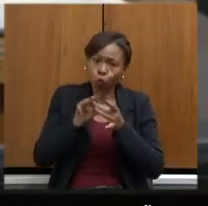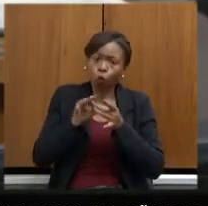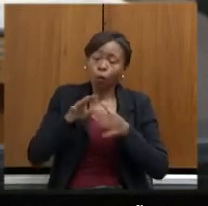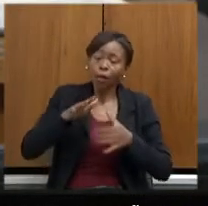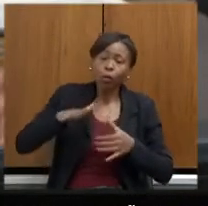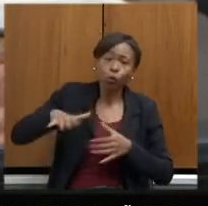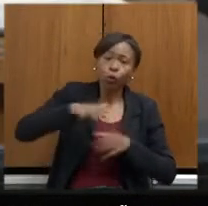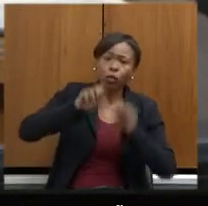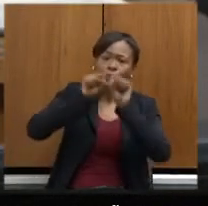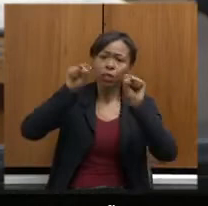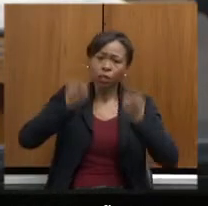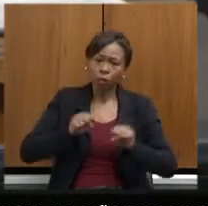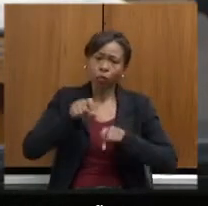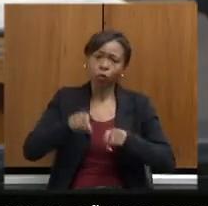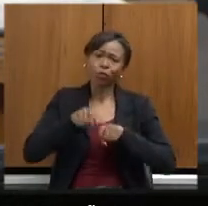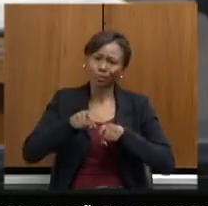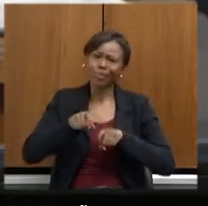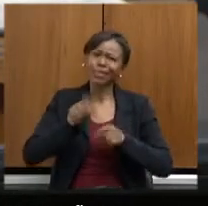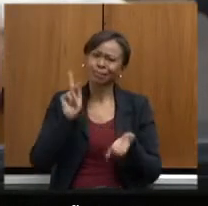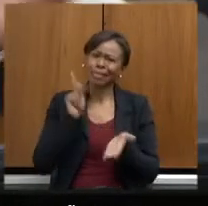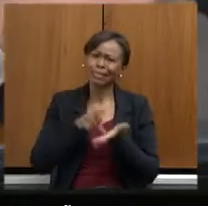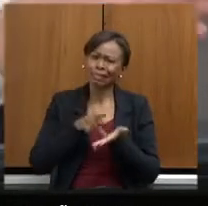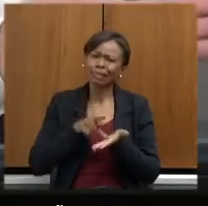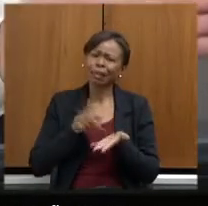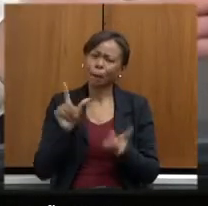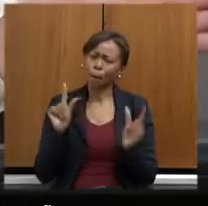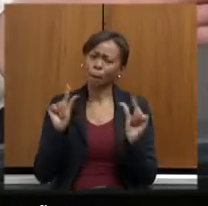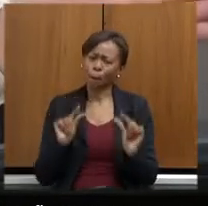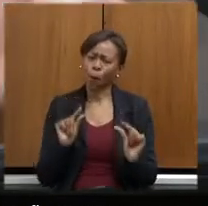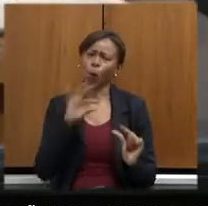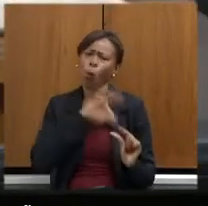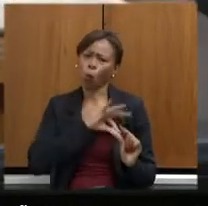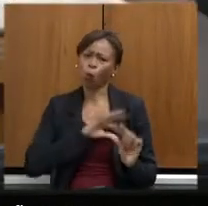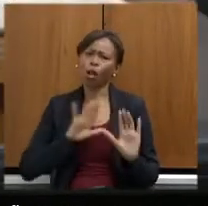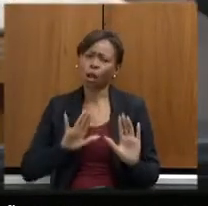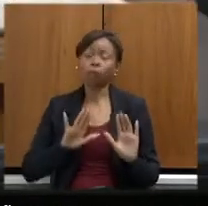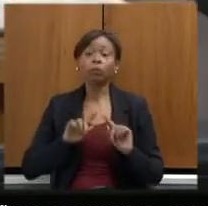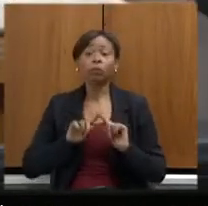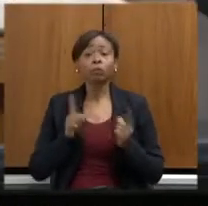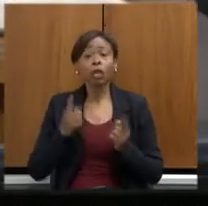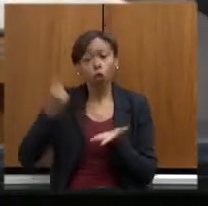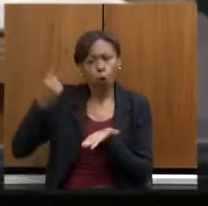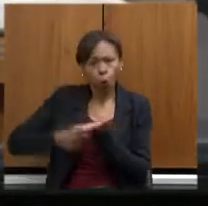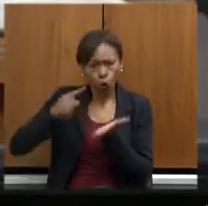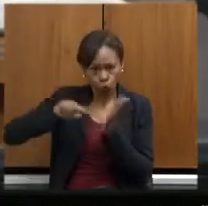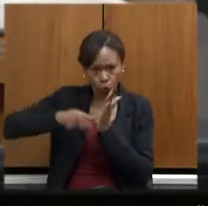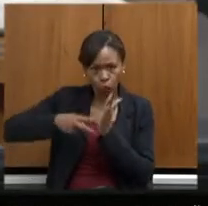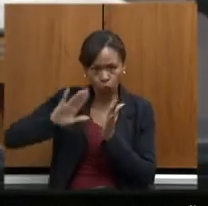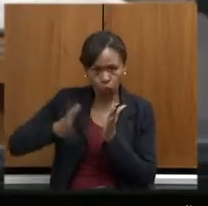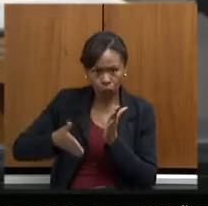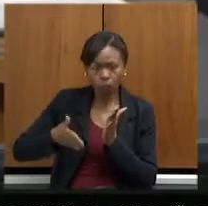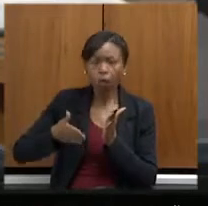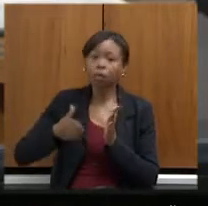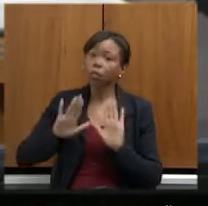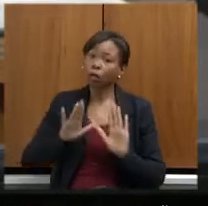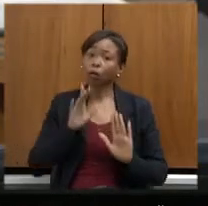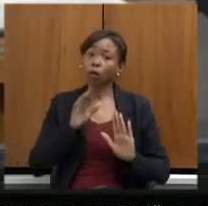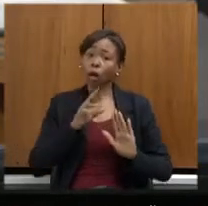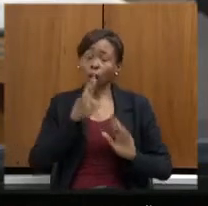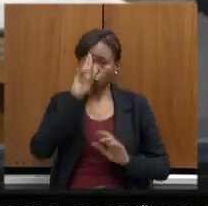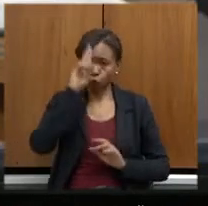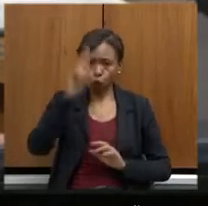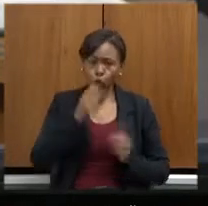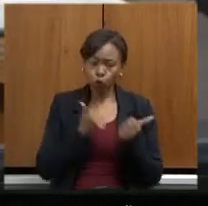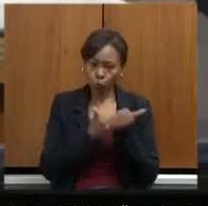agricultura que tá realmente defasado agora tudo que foi acordado com o sindicato a diretoria está trabalhando para